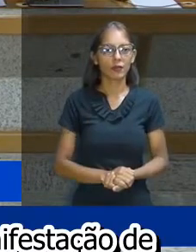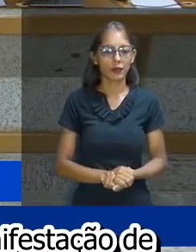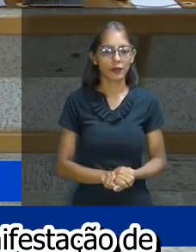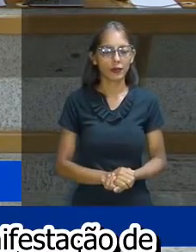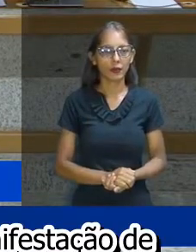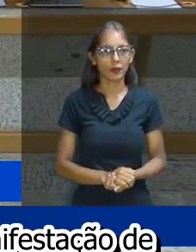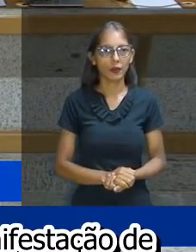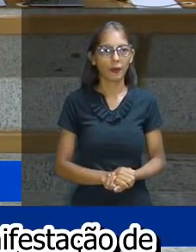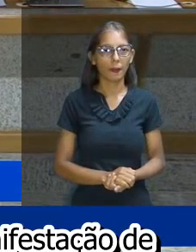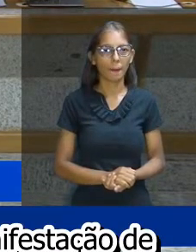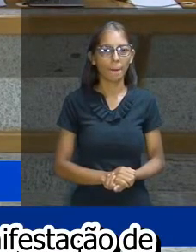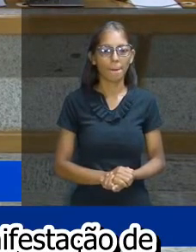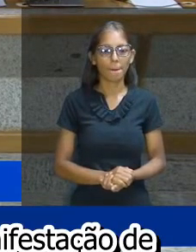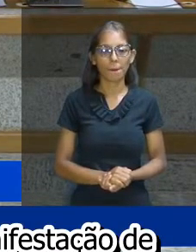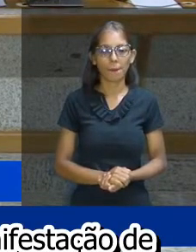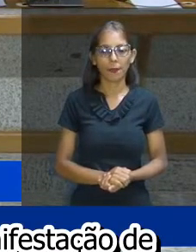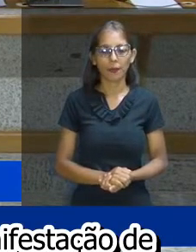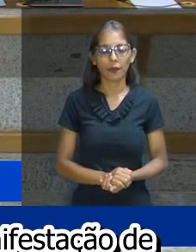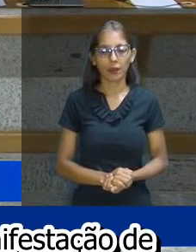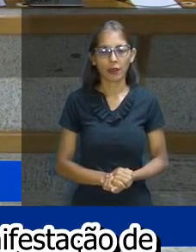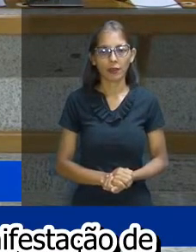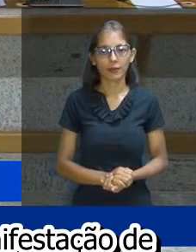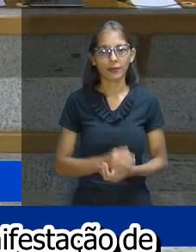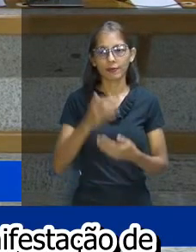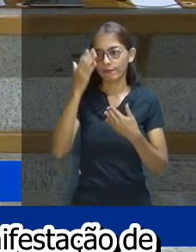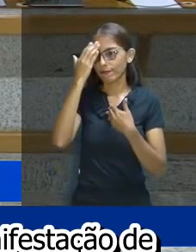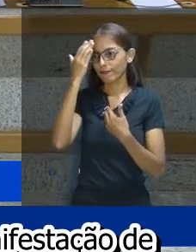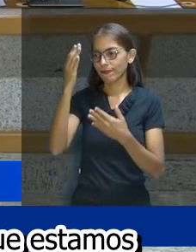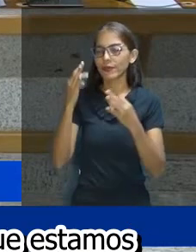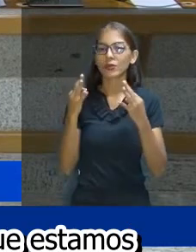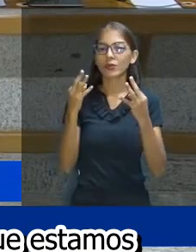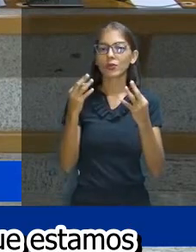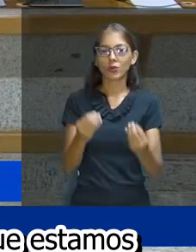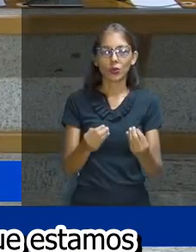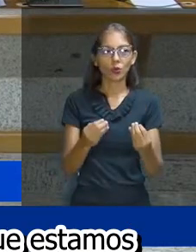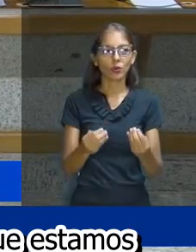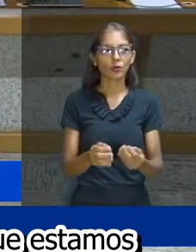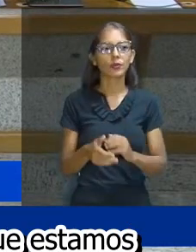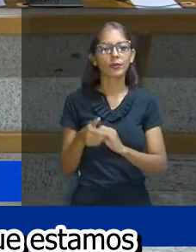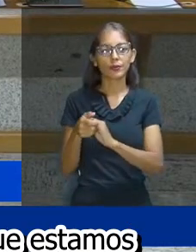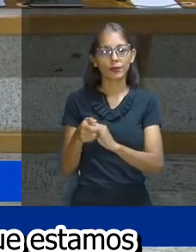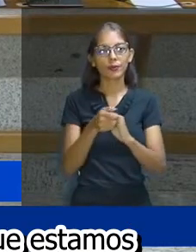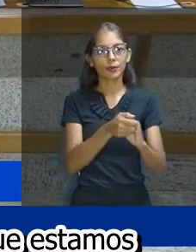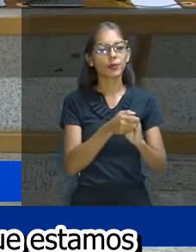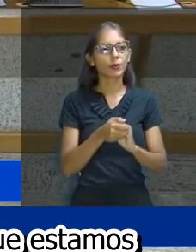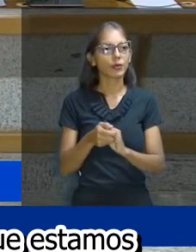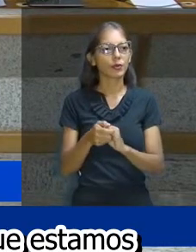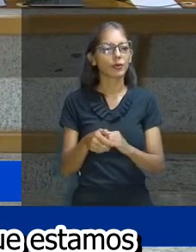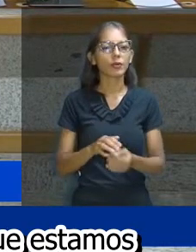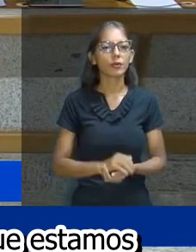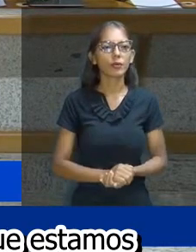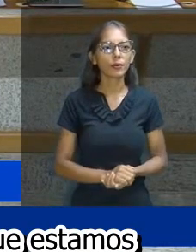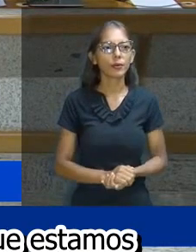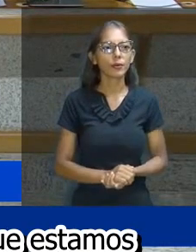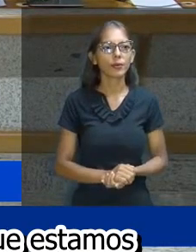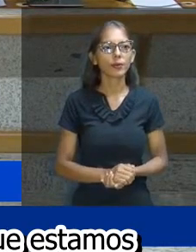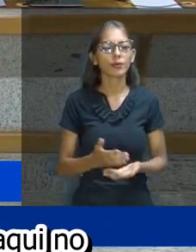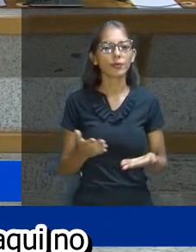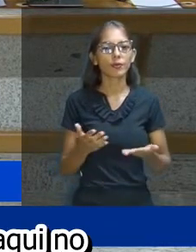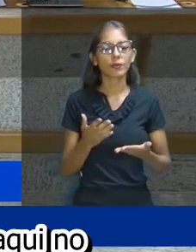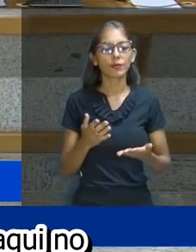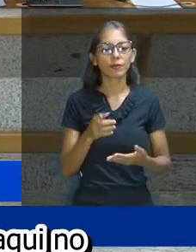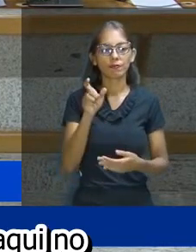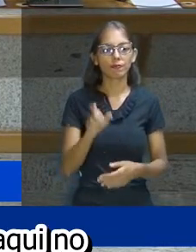Doutor Milton Júnior, então, a todos pela manifestação. Em termos de comunicação, quero dizer aos pares que